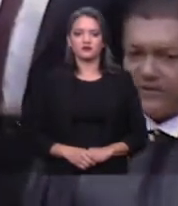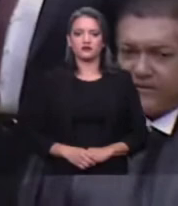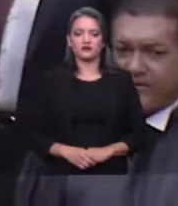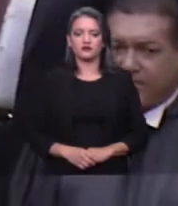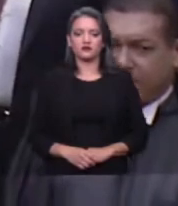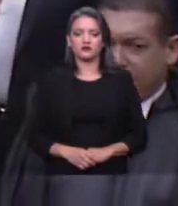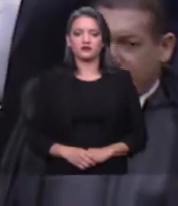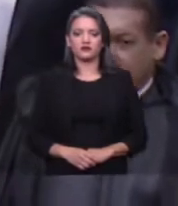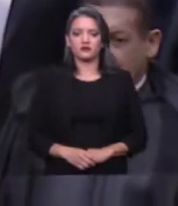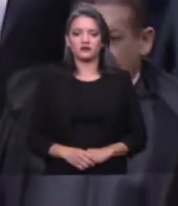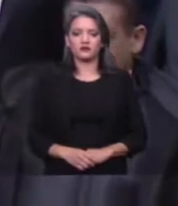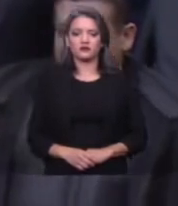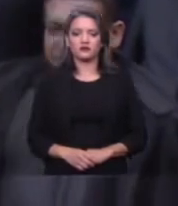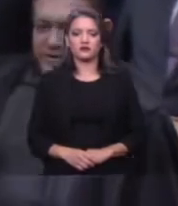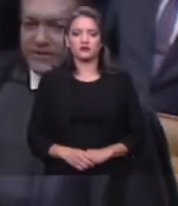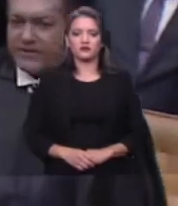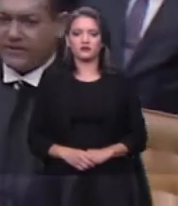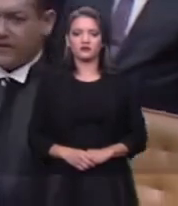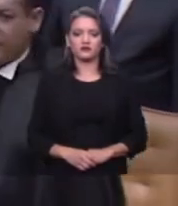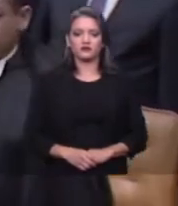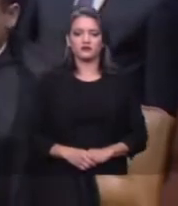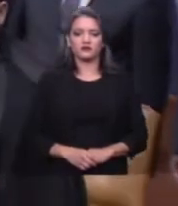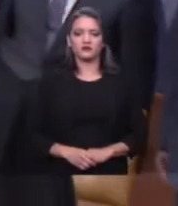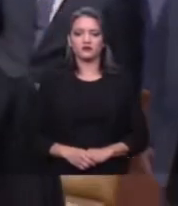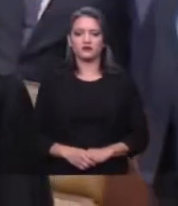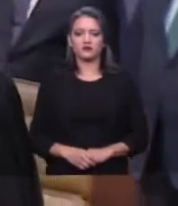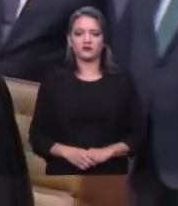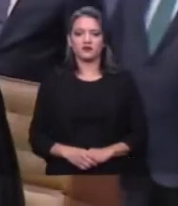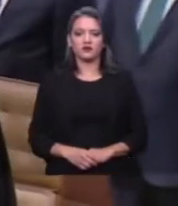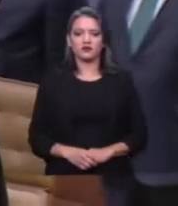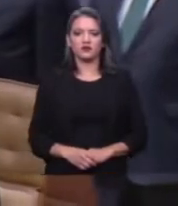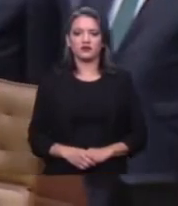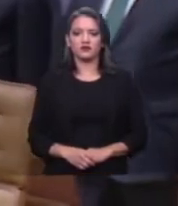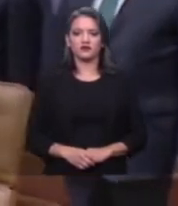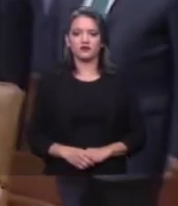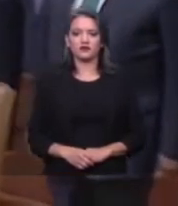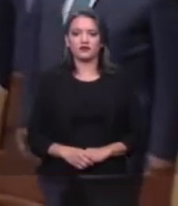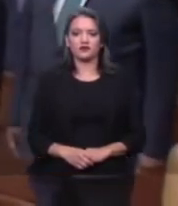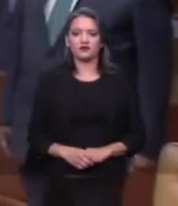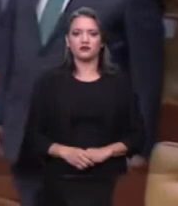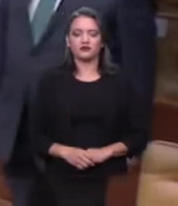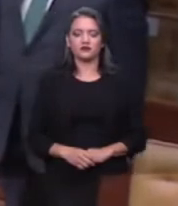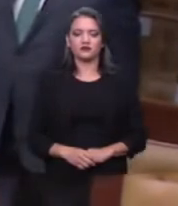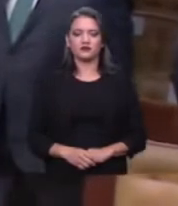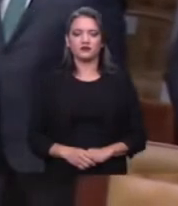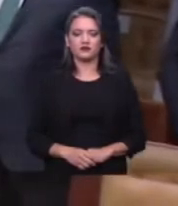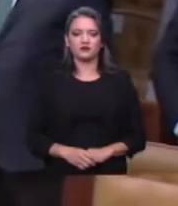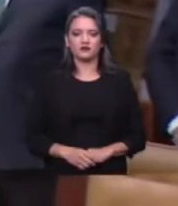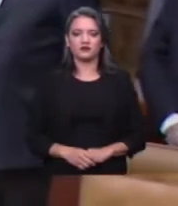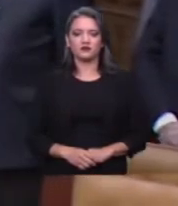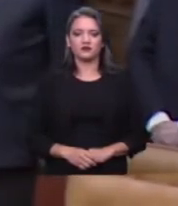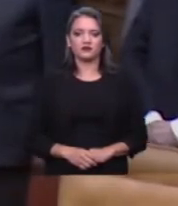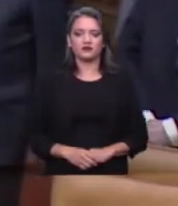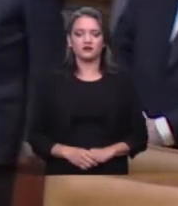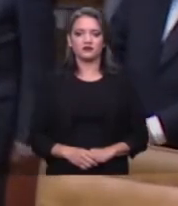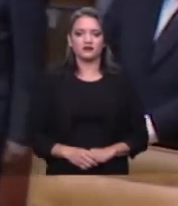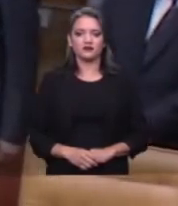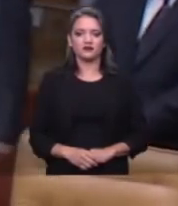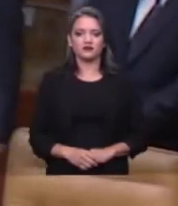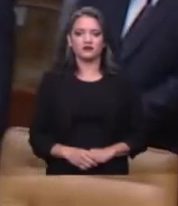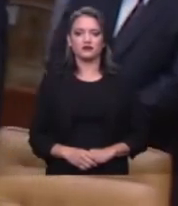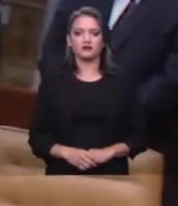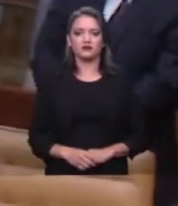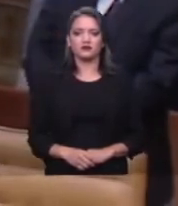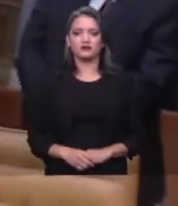Ministro Cristiano Zanin Depois dessa cerimônia aliás eu vejo também aqui o ex-ministro Aires Brito Olha tem alguns